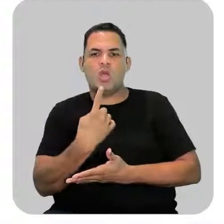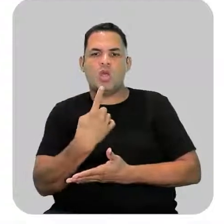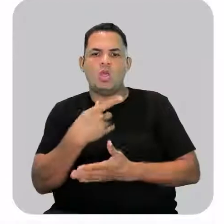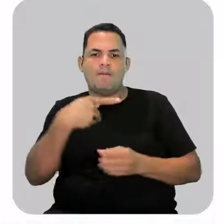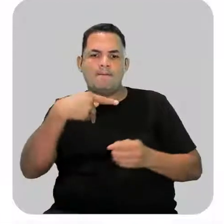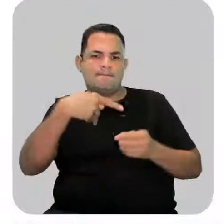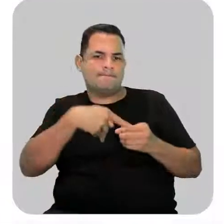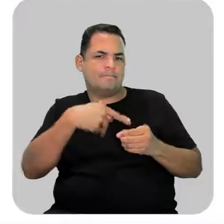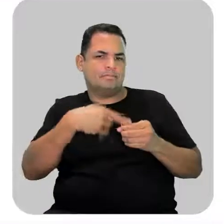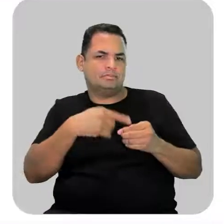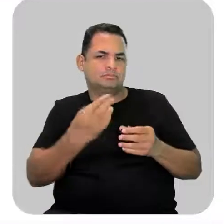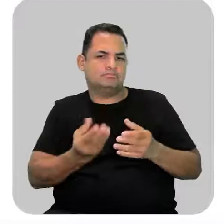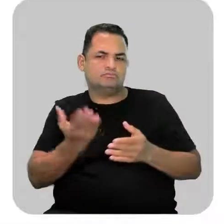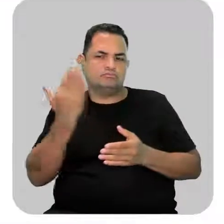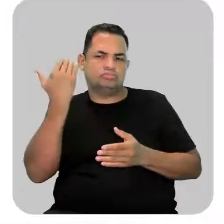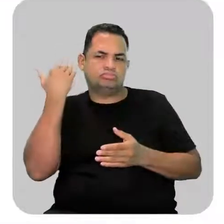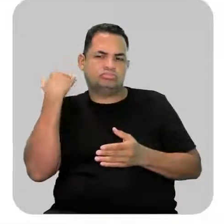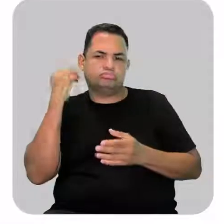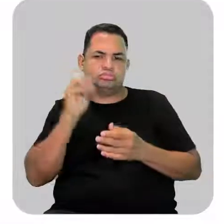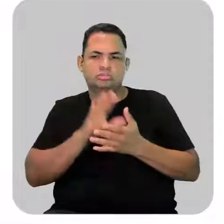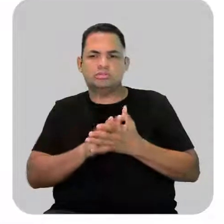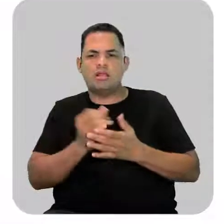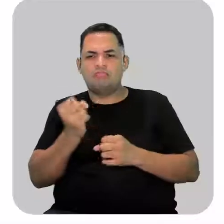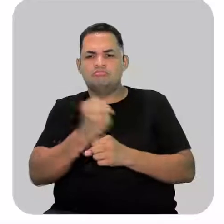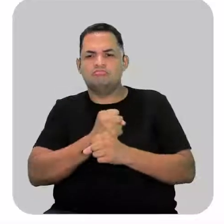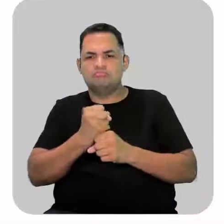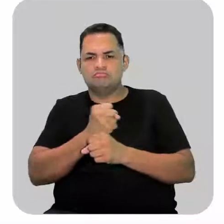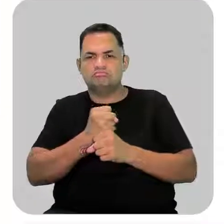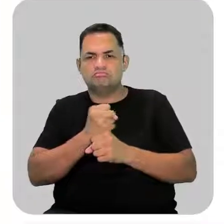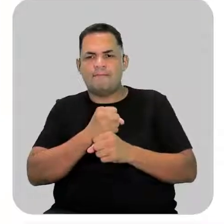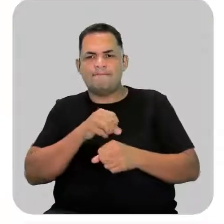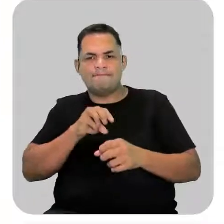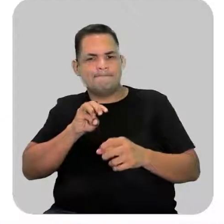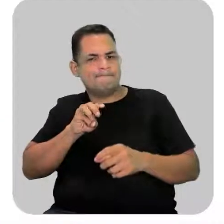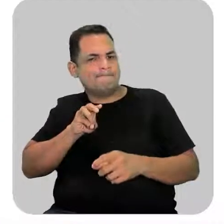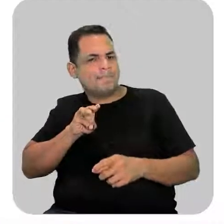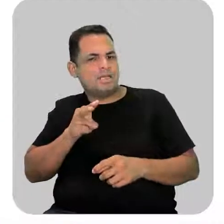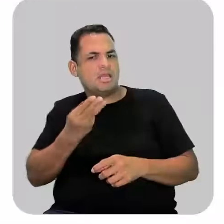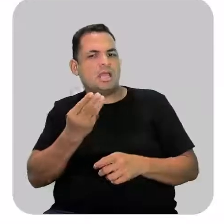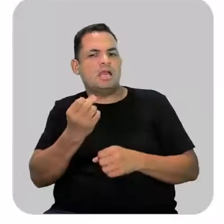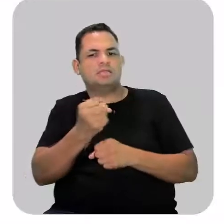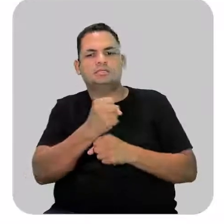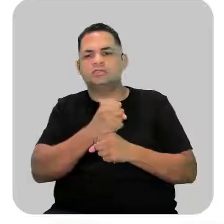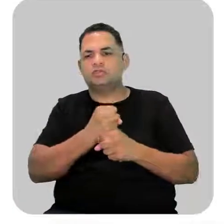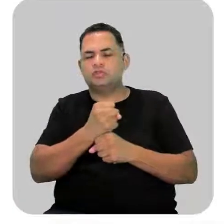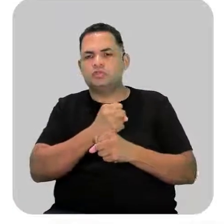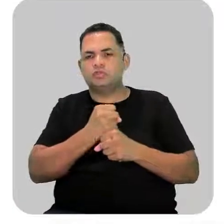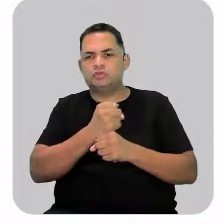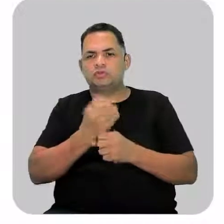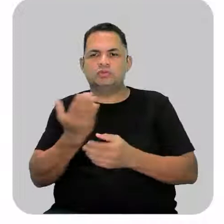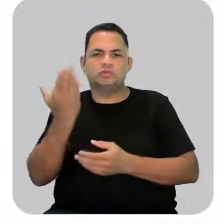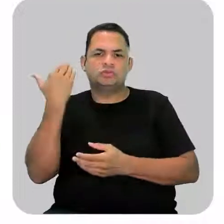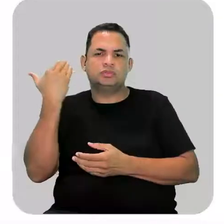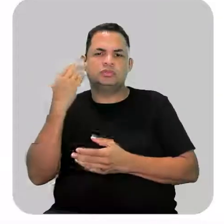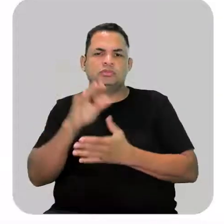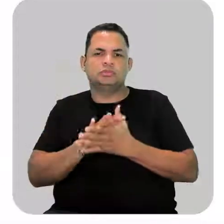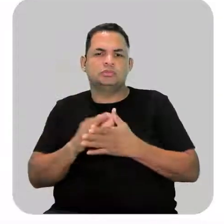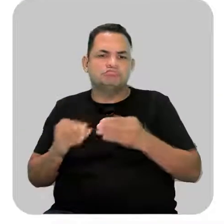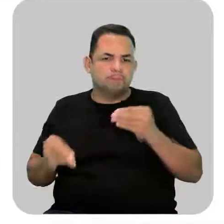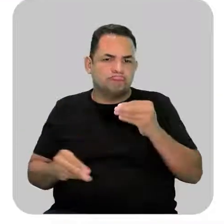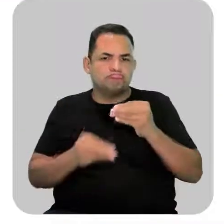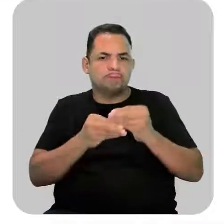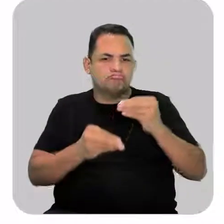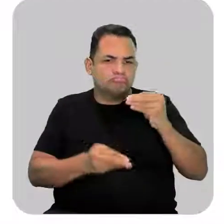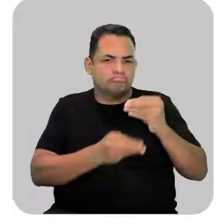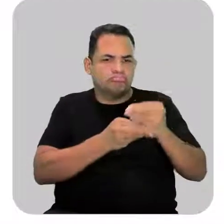se formou há milhões de anos, né? Ele foi formado lá pelo acúmulo de